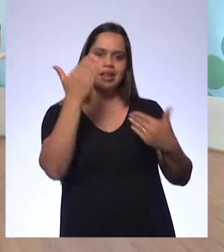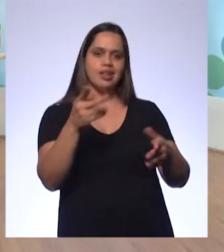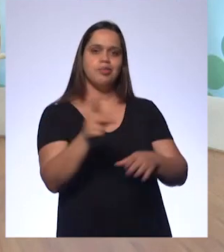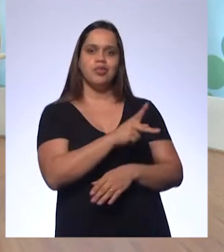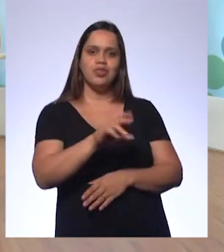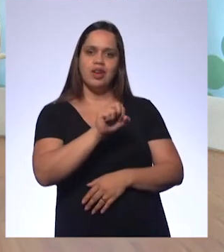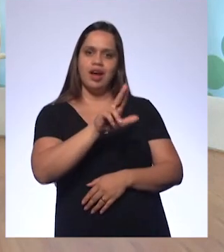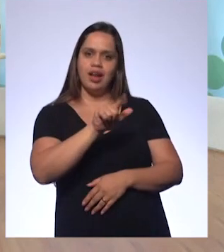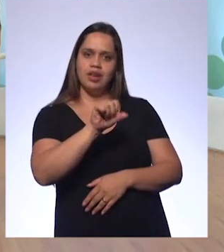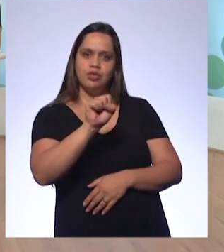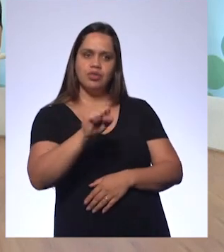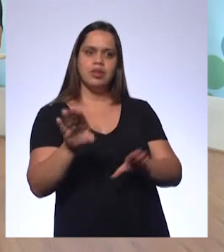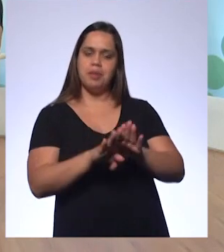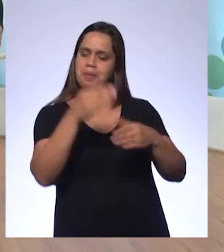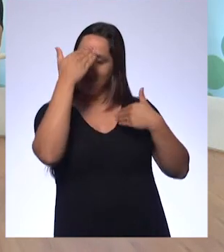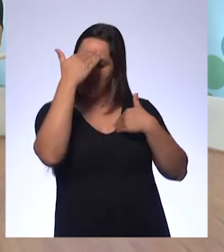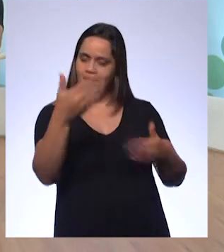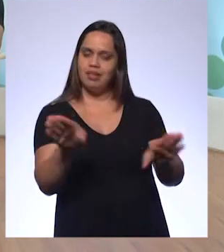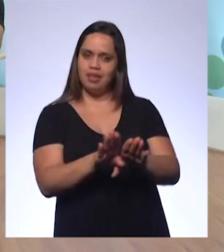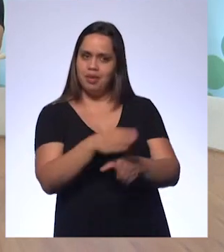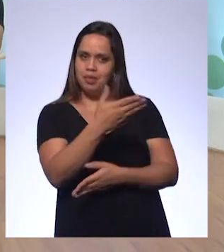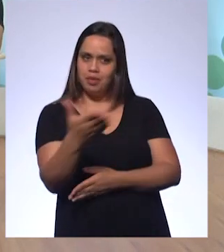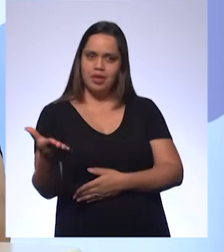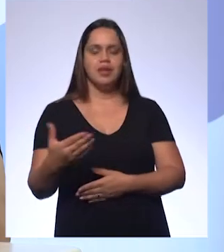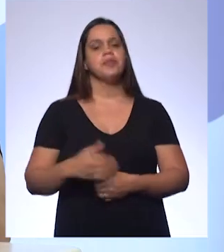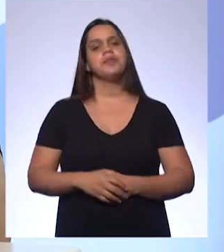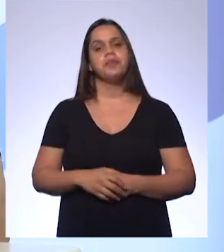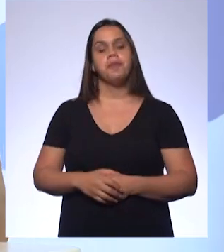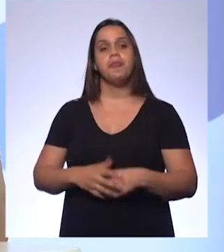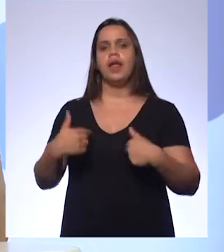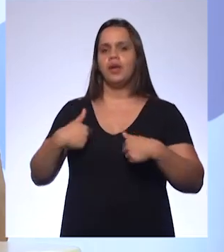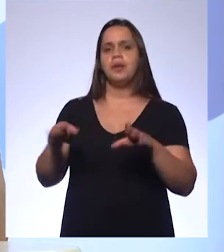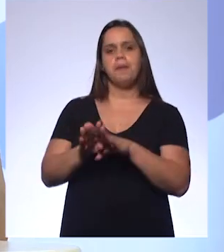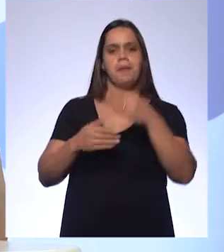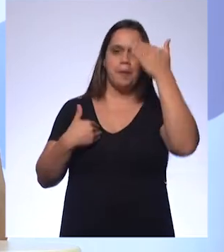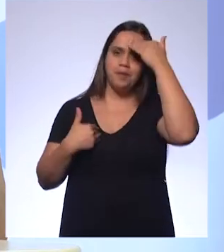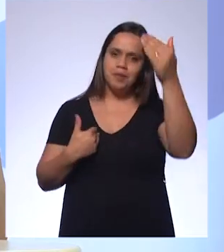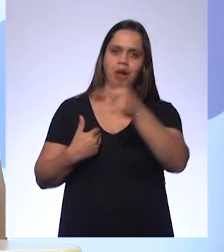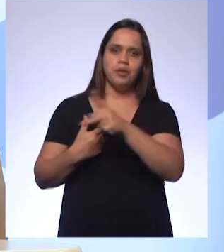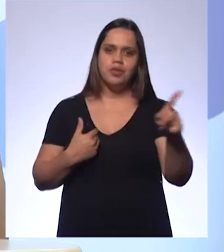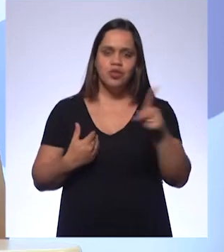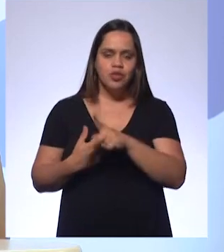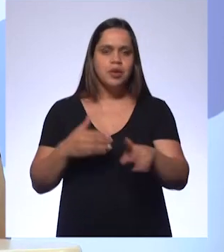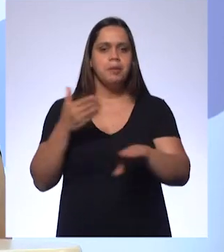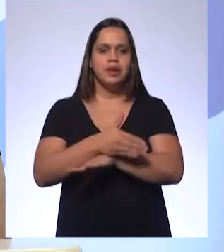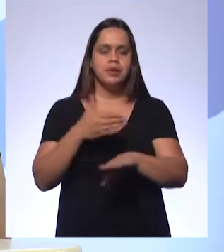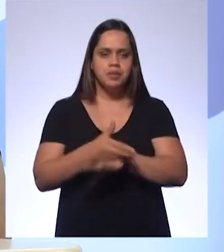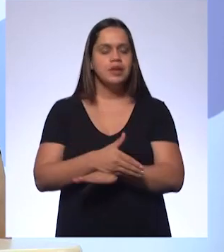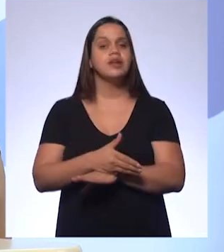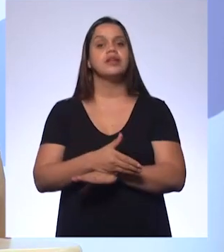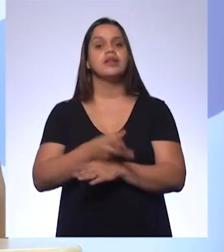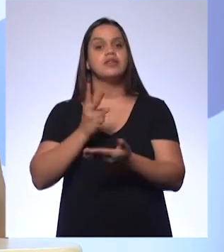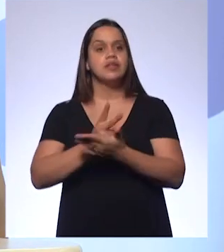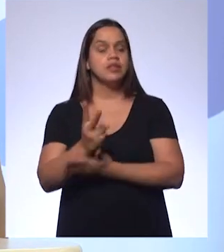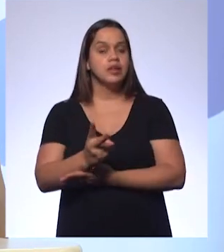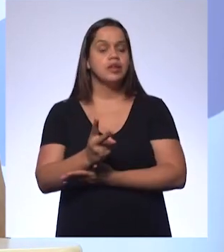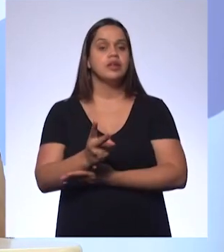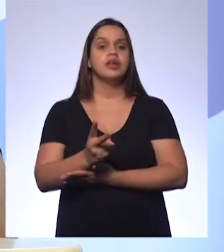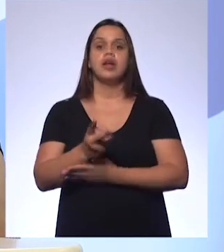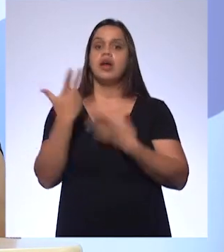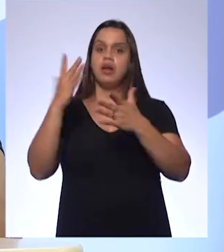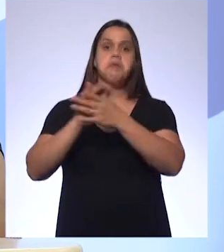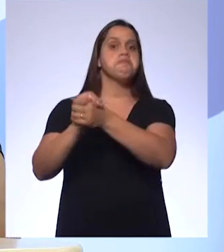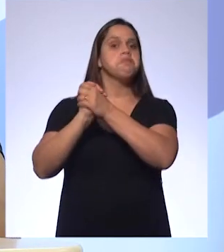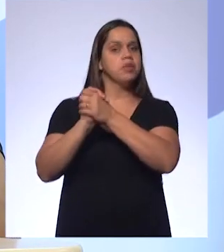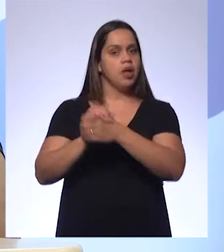professor Carlos. Muito obrigada, professor Carlos. Obrigado, os professores também que estão participando, estão muitos elogios